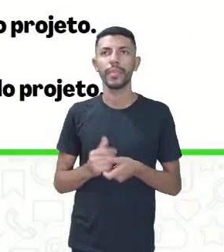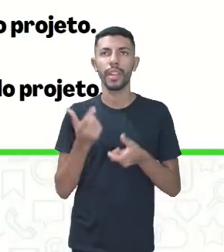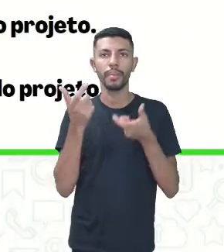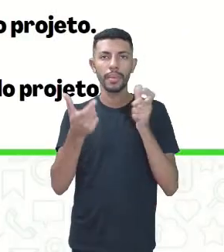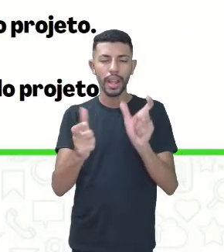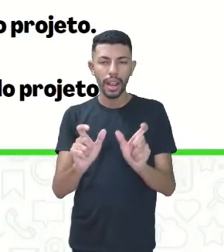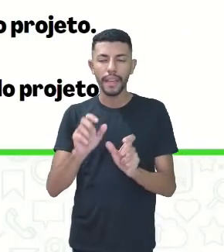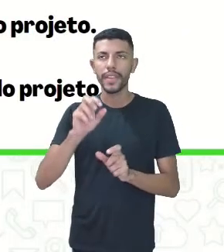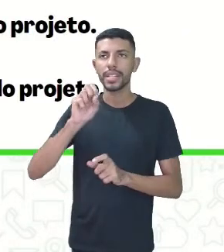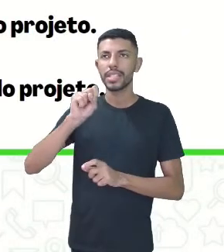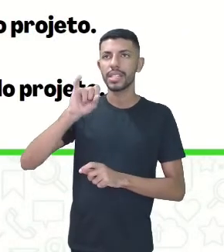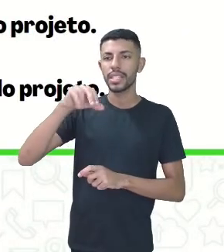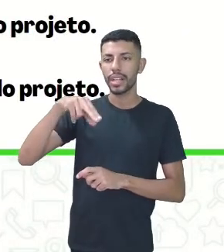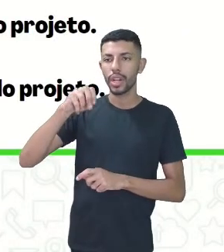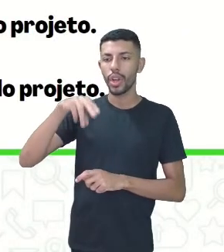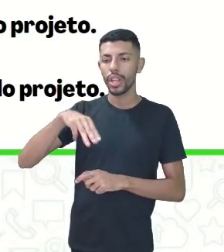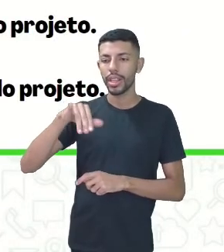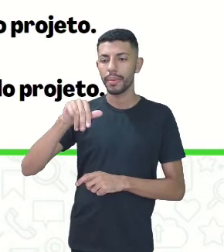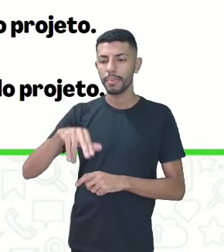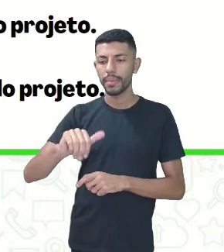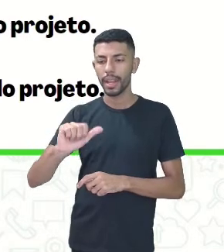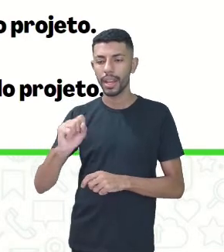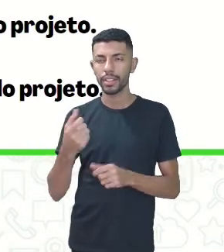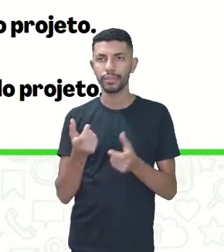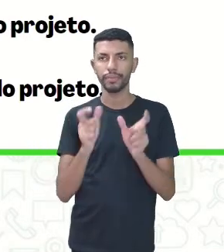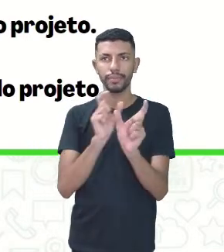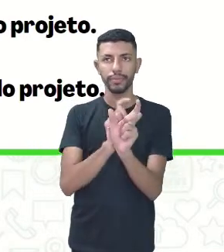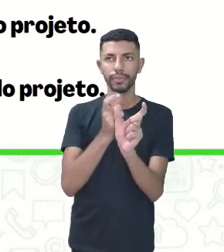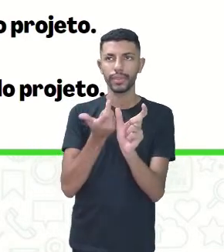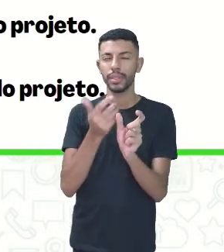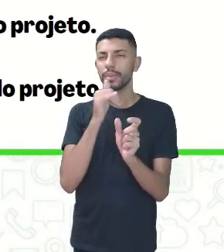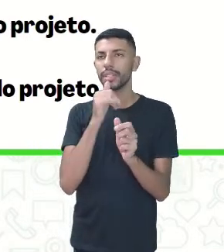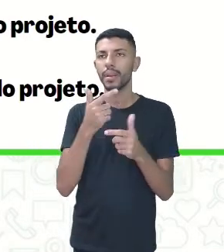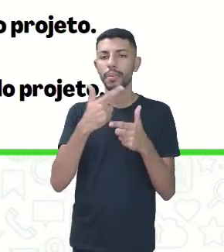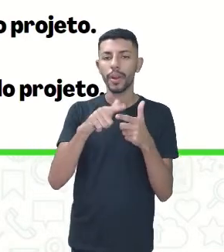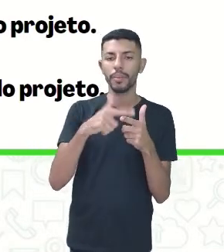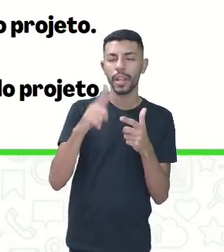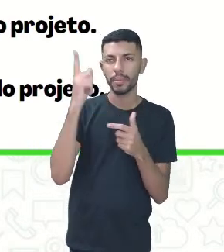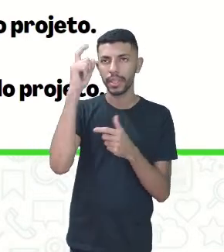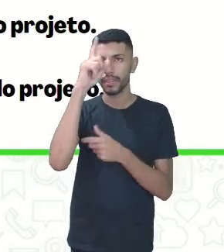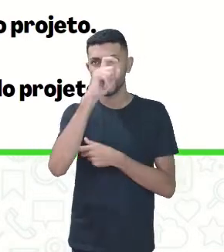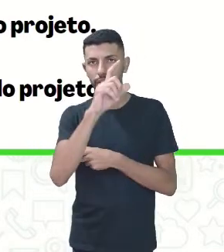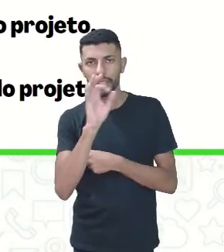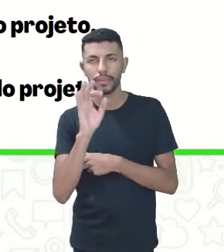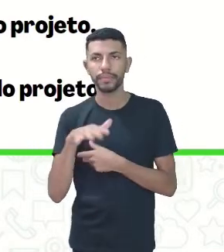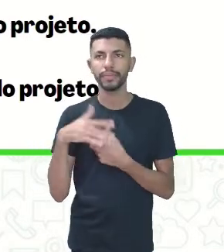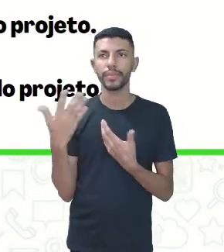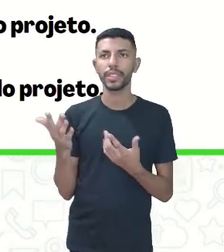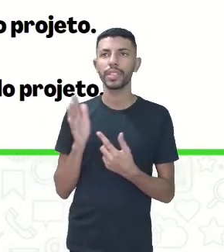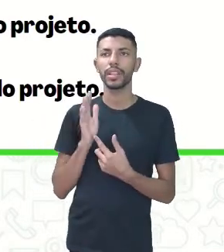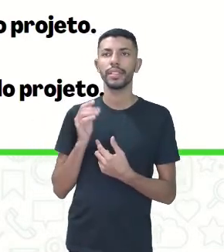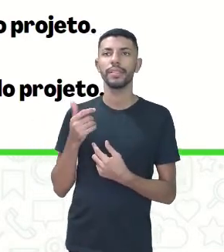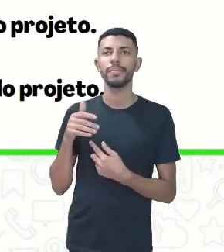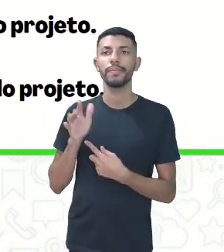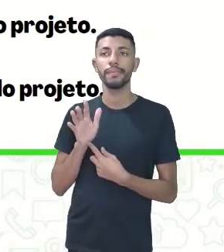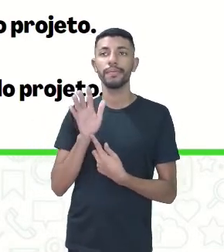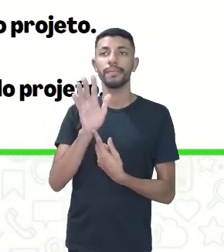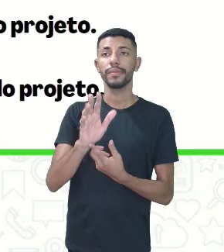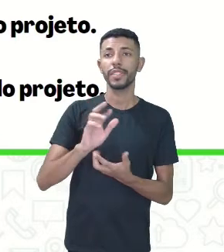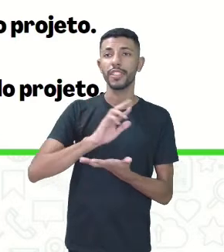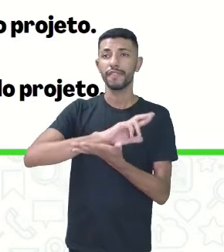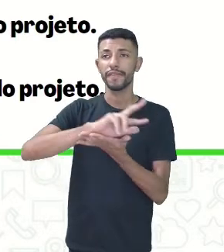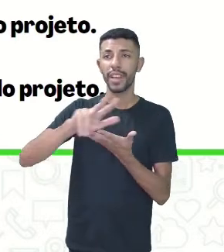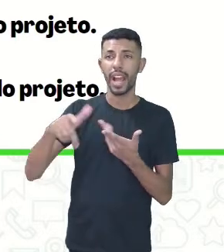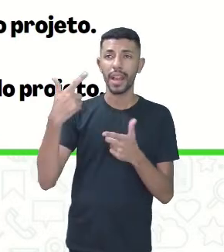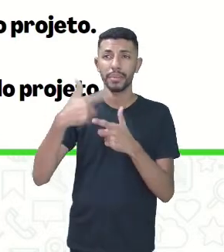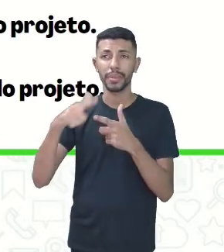Palavras sinônimas, né? Então, problema e dificuldade. Apareceram diversos problemas durante